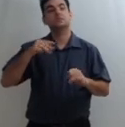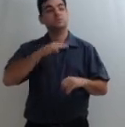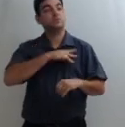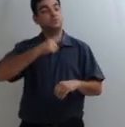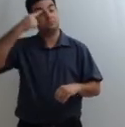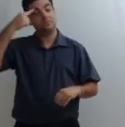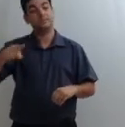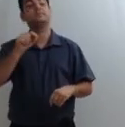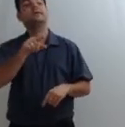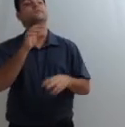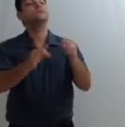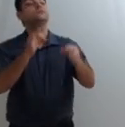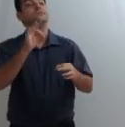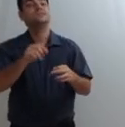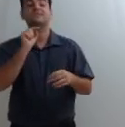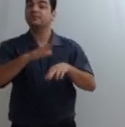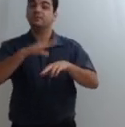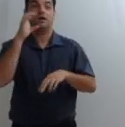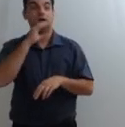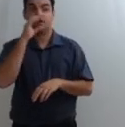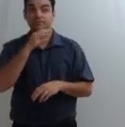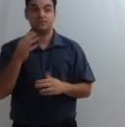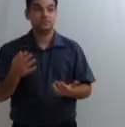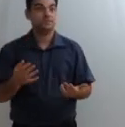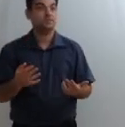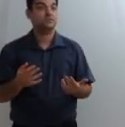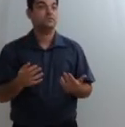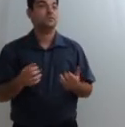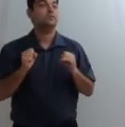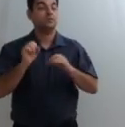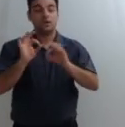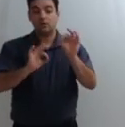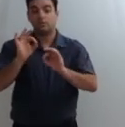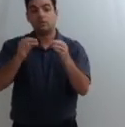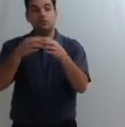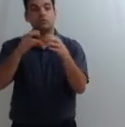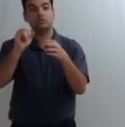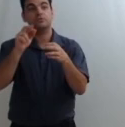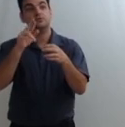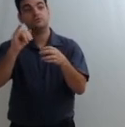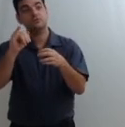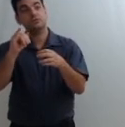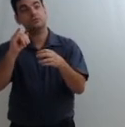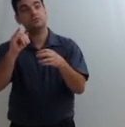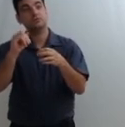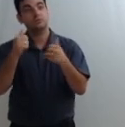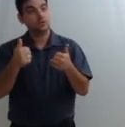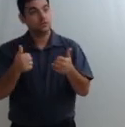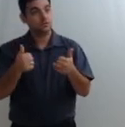para que dê andamento ao processo para que o júri seja realizado.